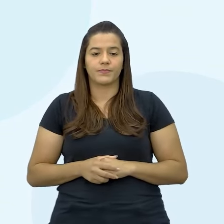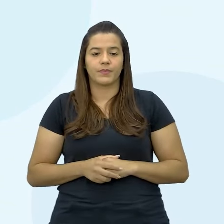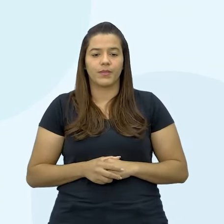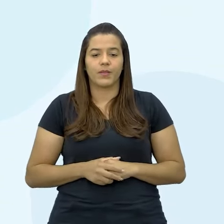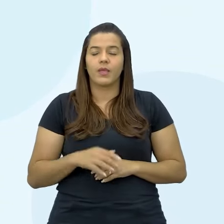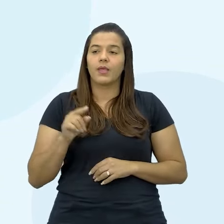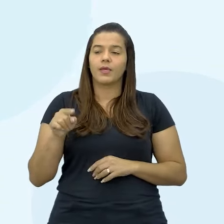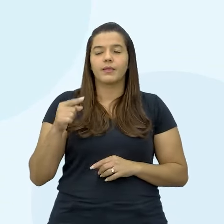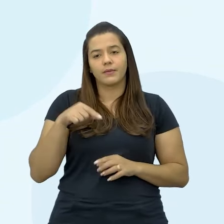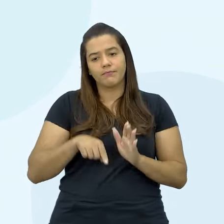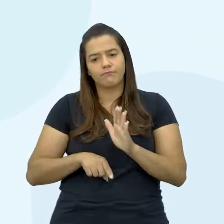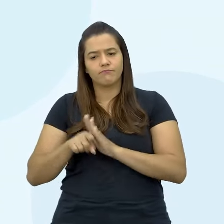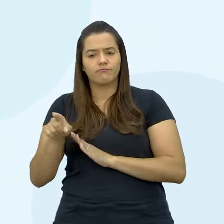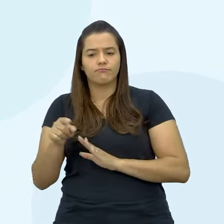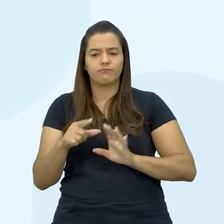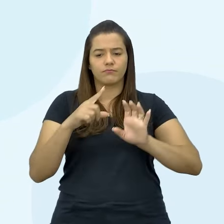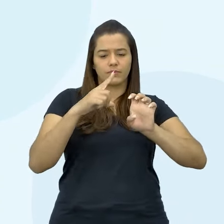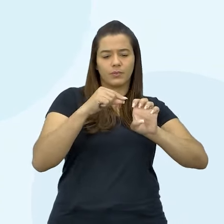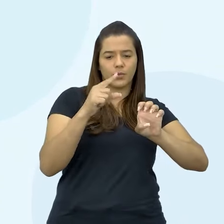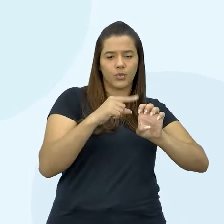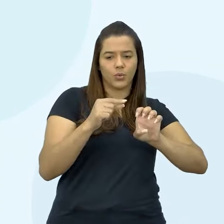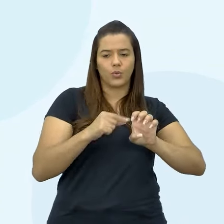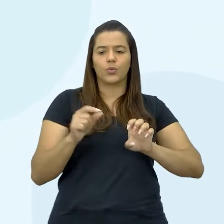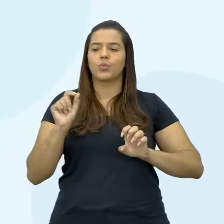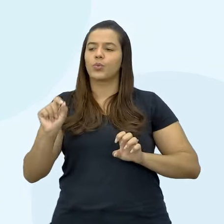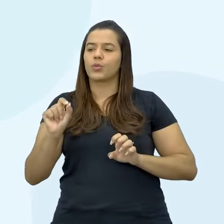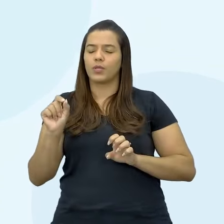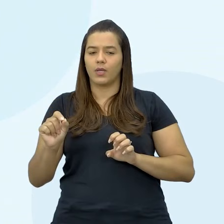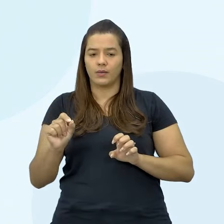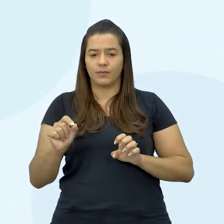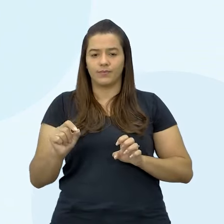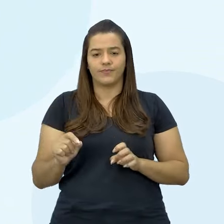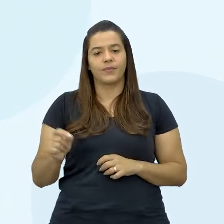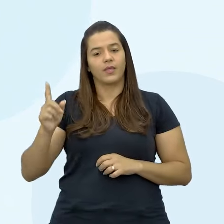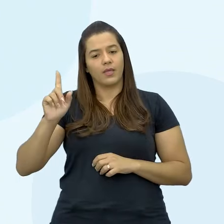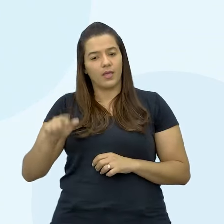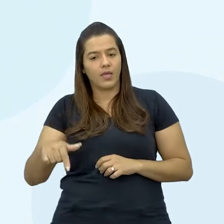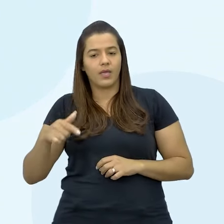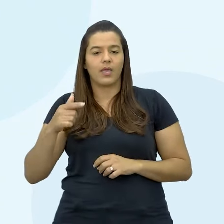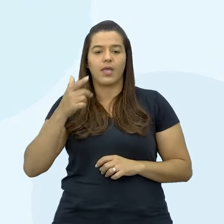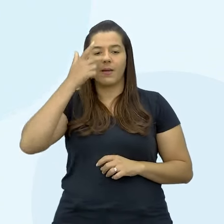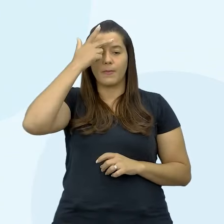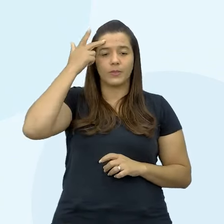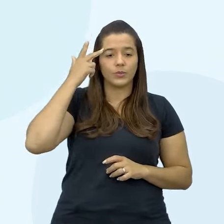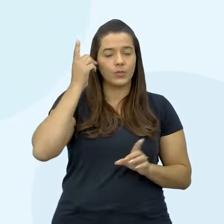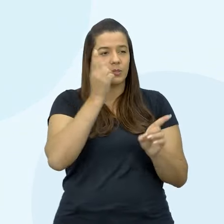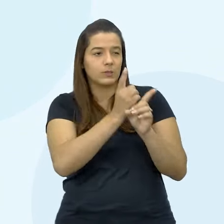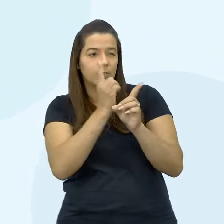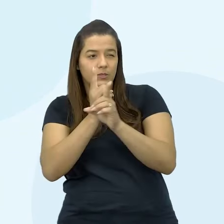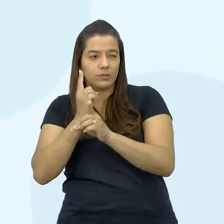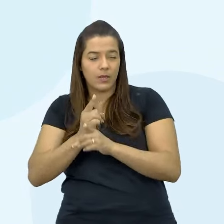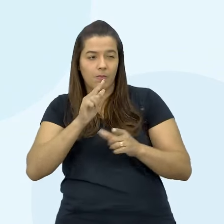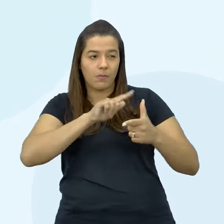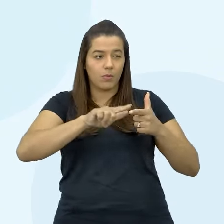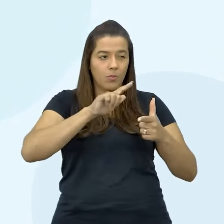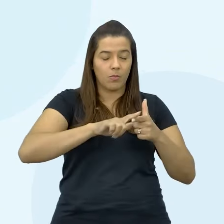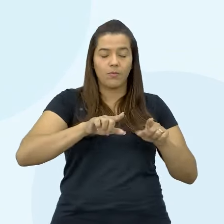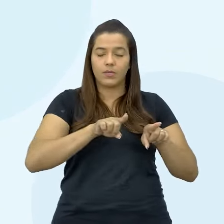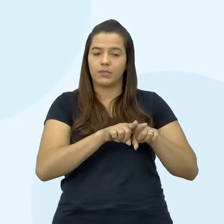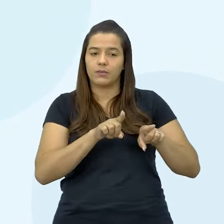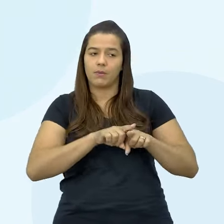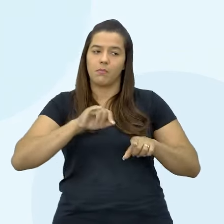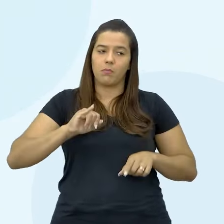é o empreendedorismo? Empreendedorismo é a capacidade que uma pessoa tem de identificar problemas e oportunidades,